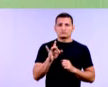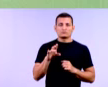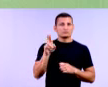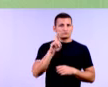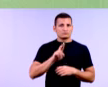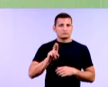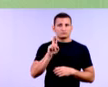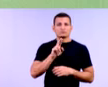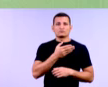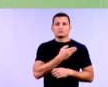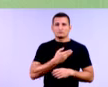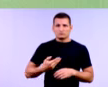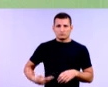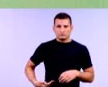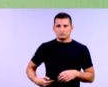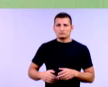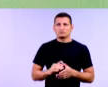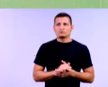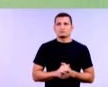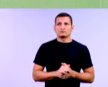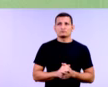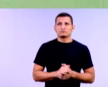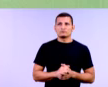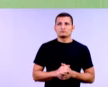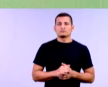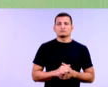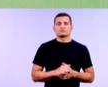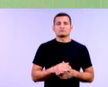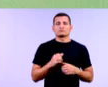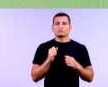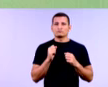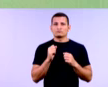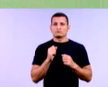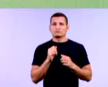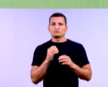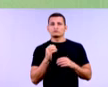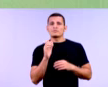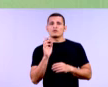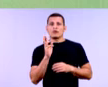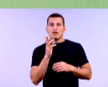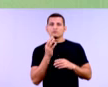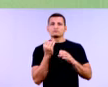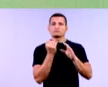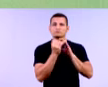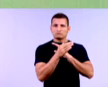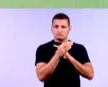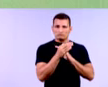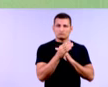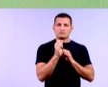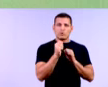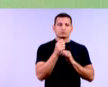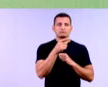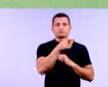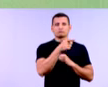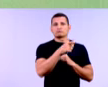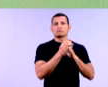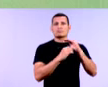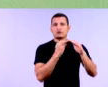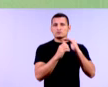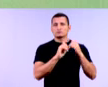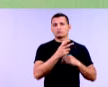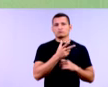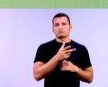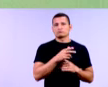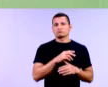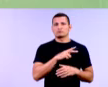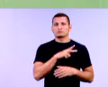órgãos públicos. Destinatários, poderá ser a própria administração pública ou empresa, instituição particular. Deve ser redigida em